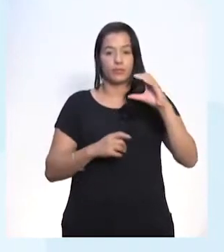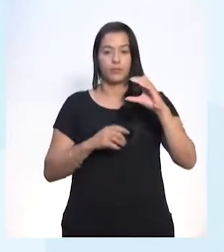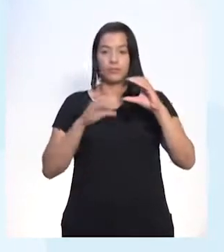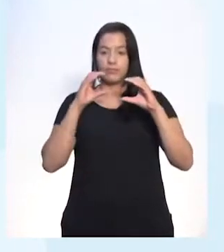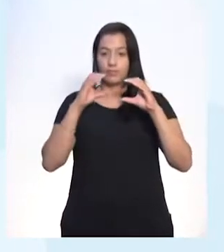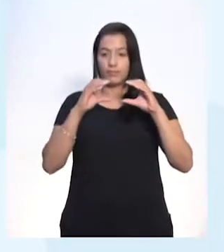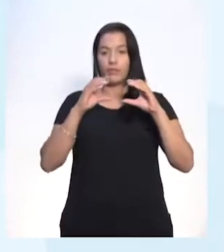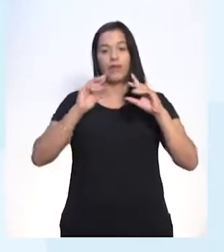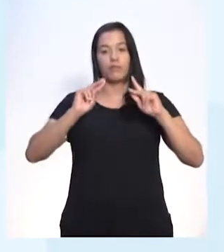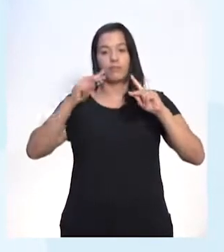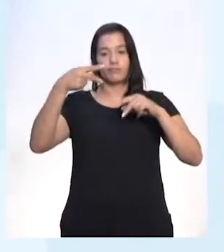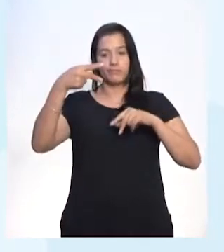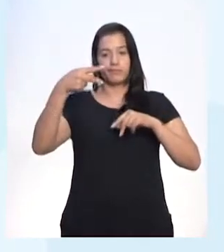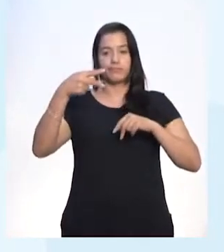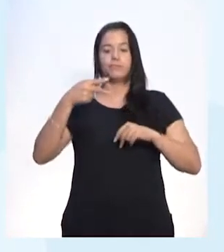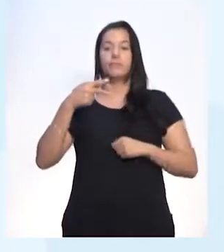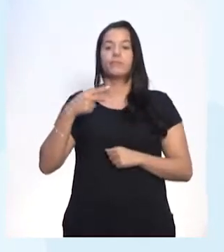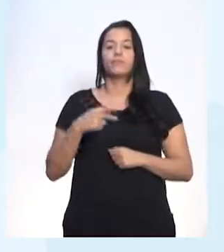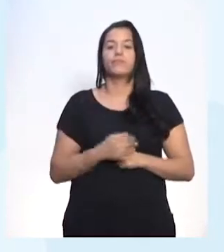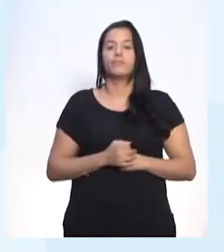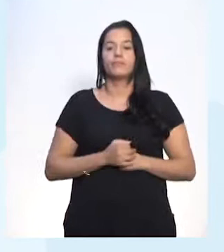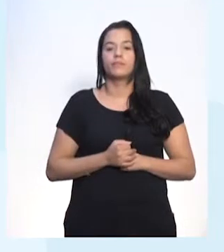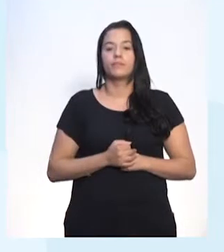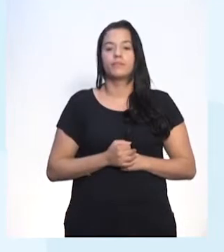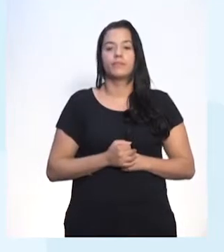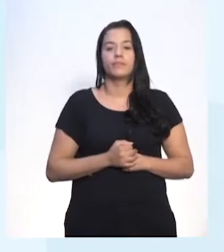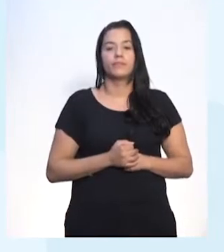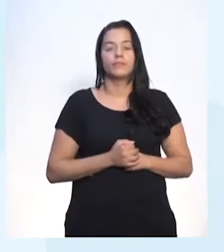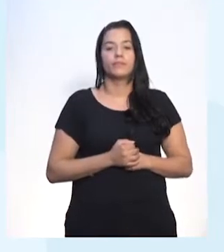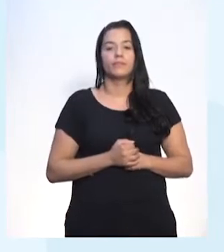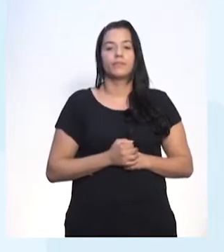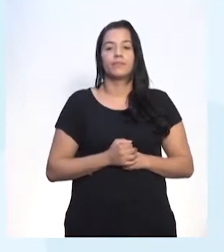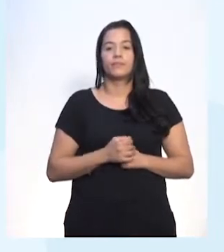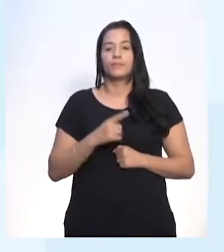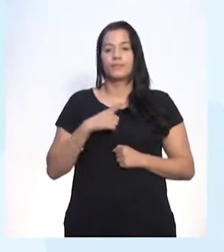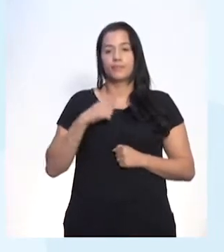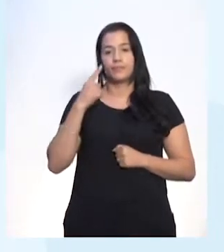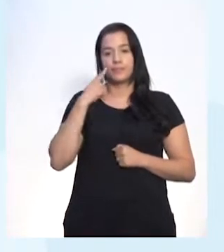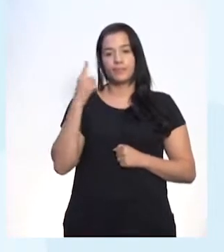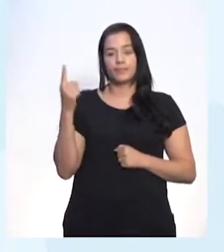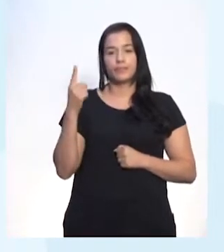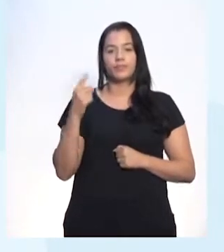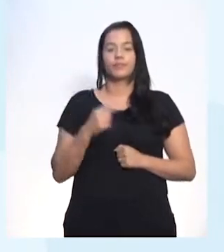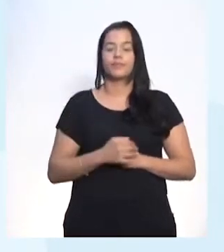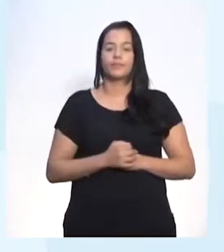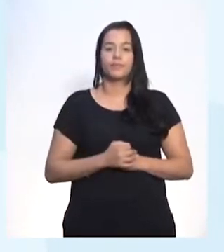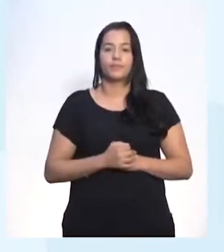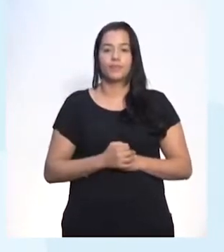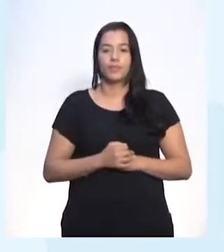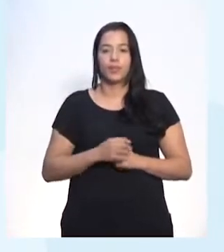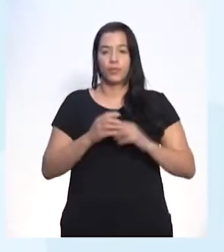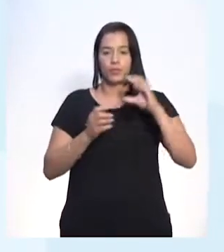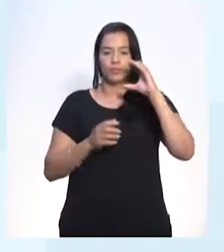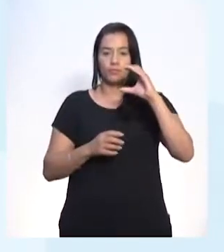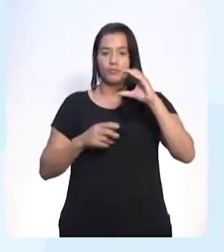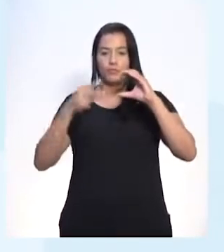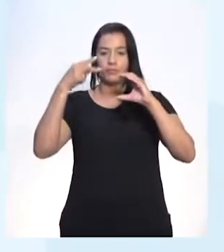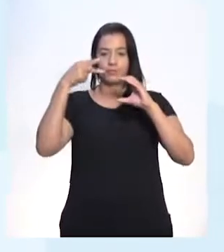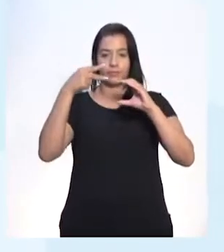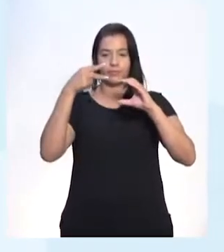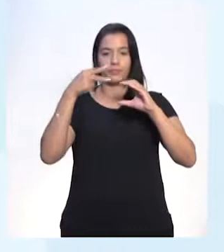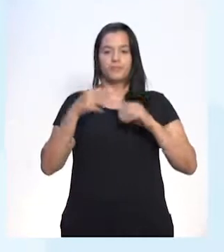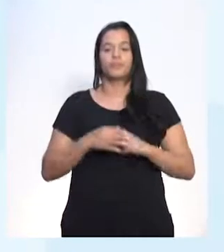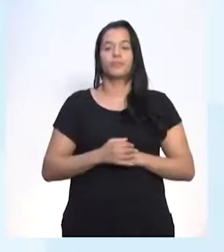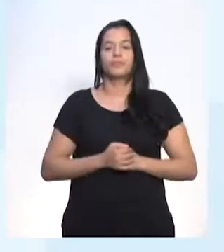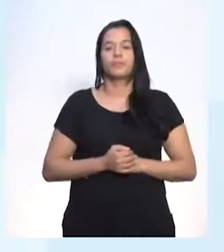C, multiplicação de bases iguais, somos expoentes, né? 1 mais 1, 2. Então, eu vou ter a